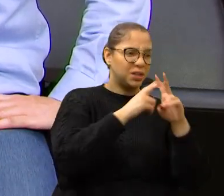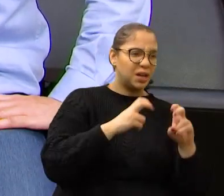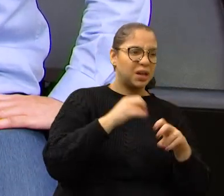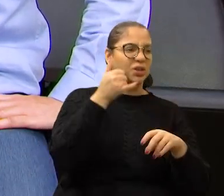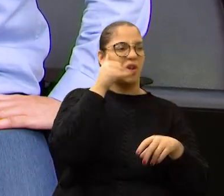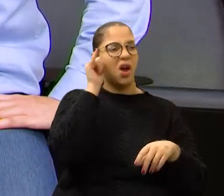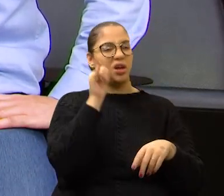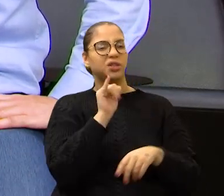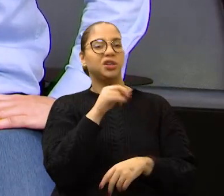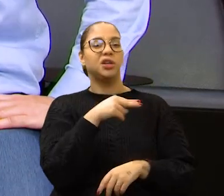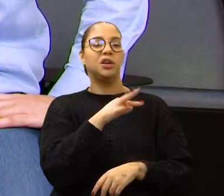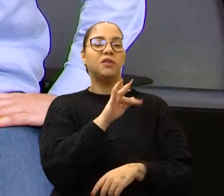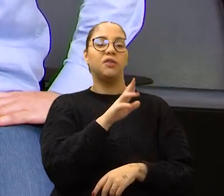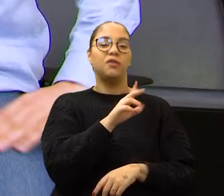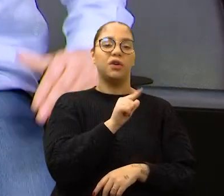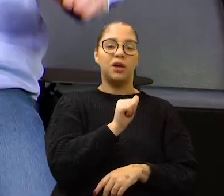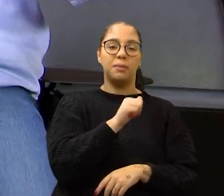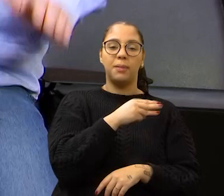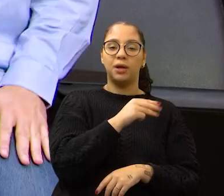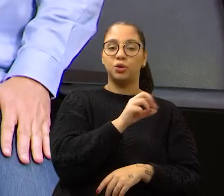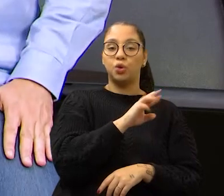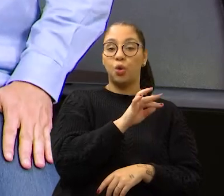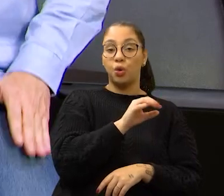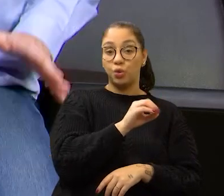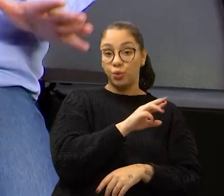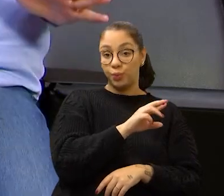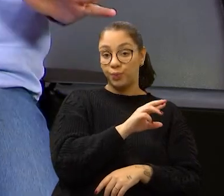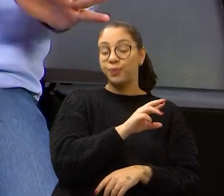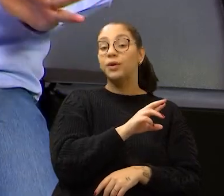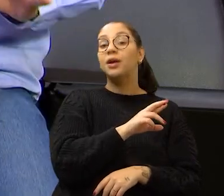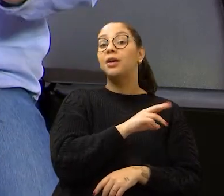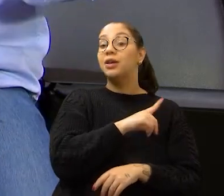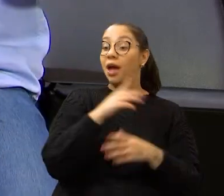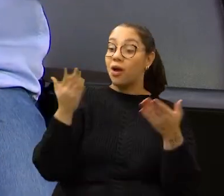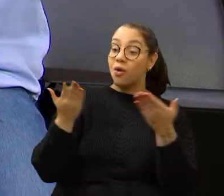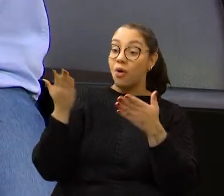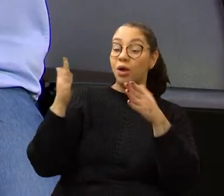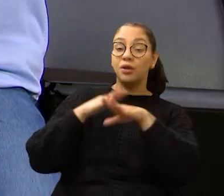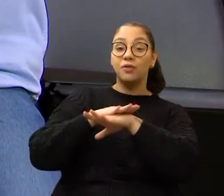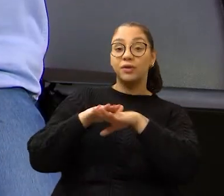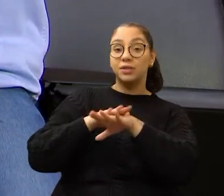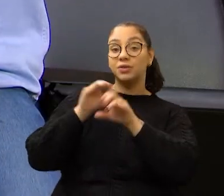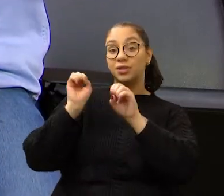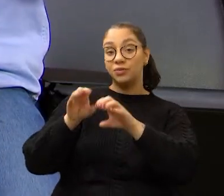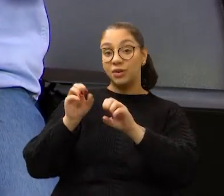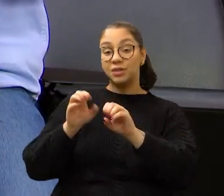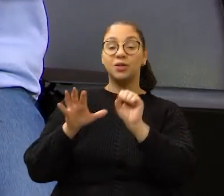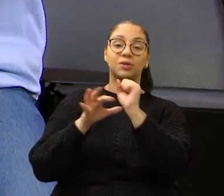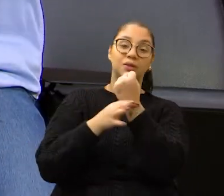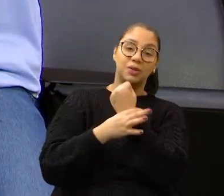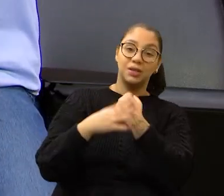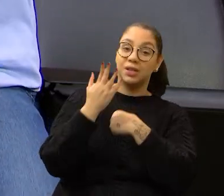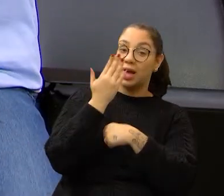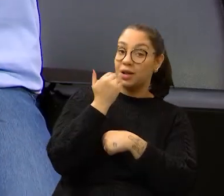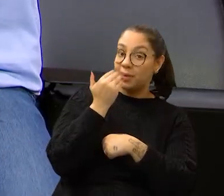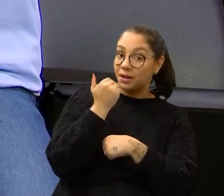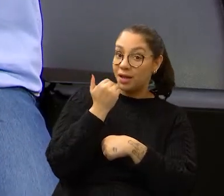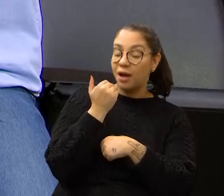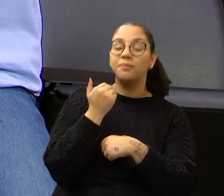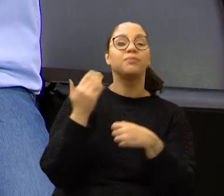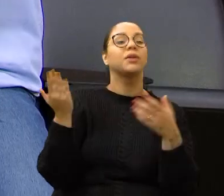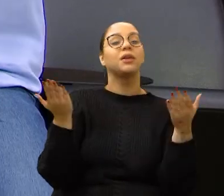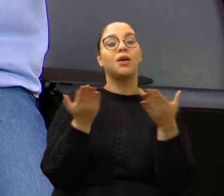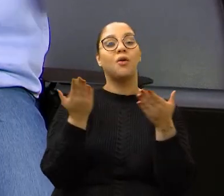anti-inflamatório, é muito bom. Ótimo. Vereador, a gente continua falando, a gente está falando de educação, de segurança alimentar, a gente passa